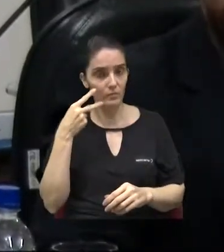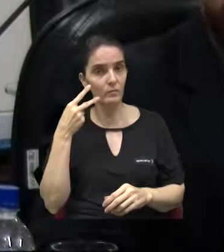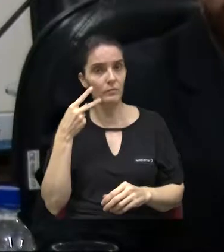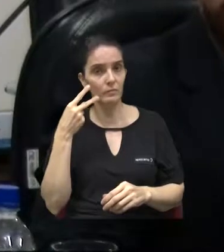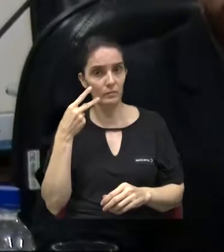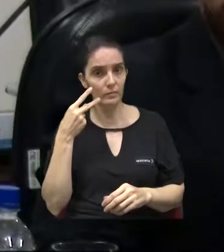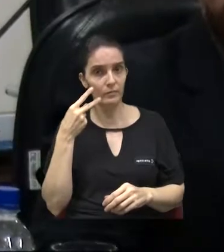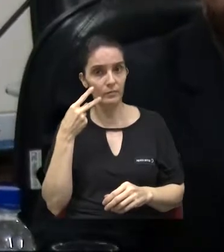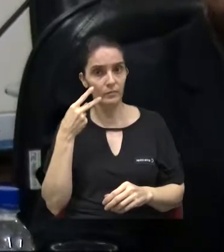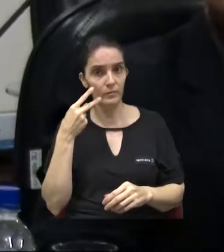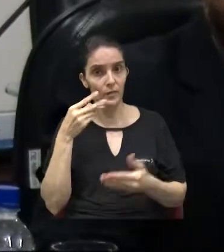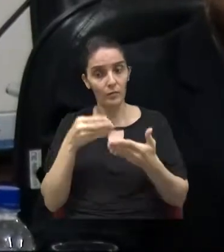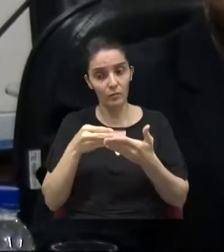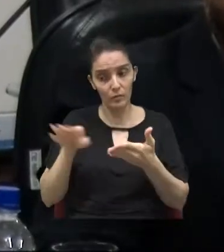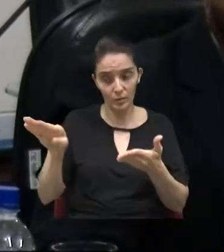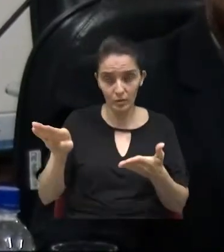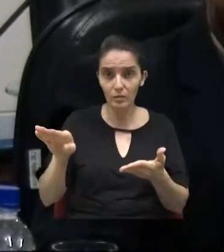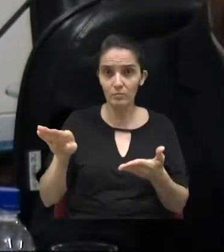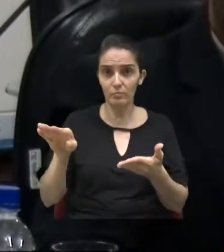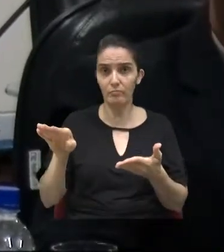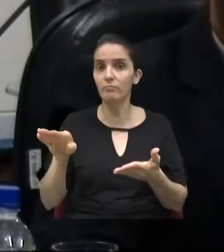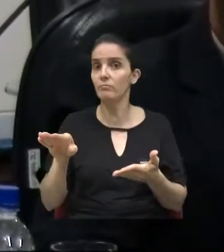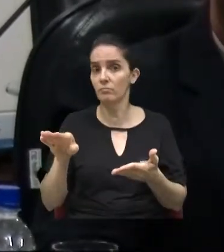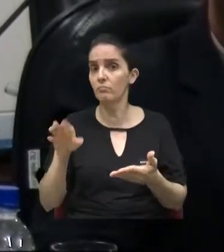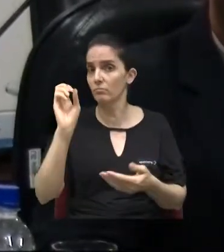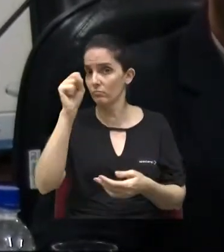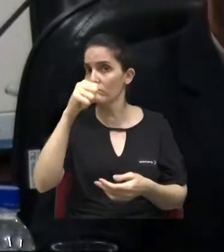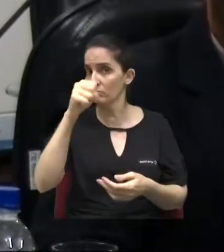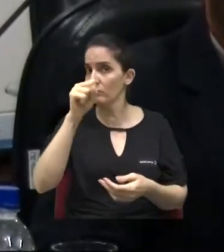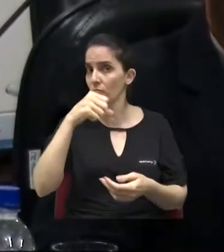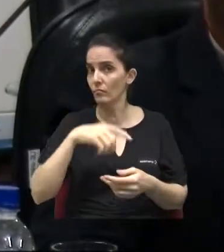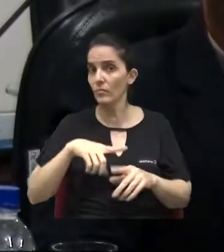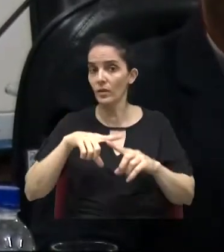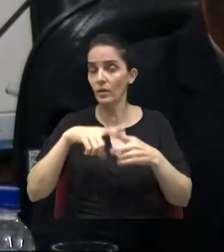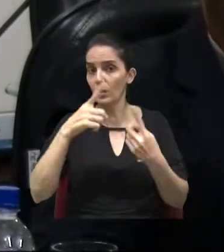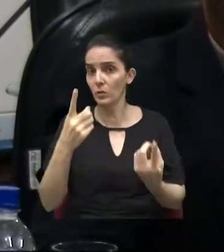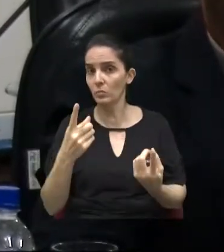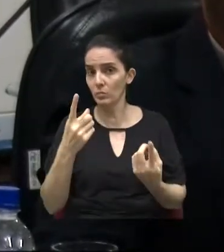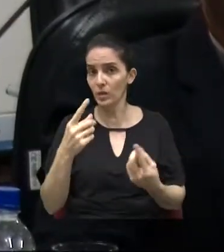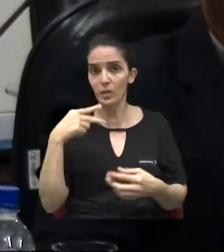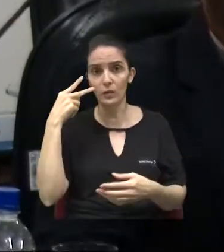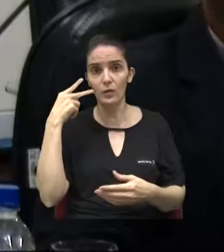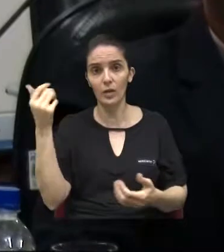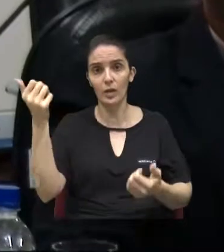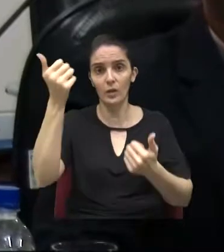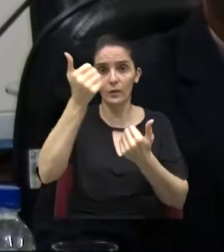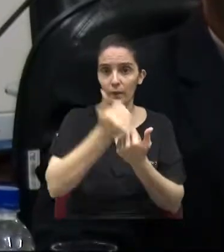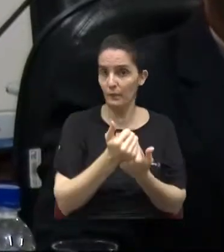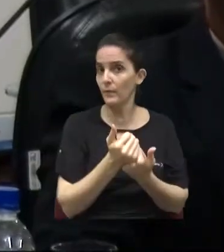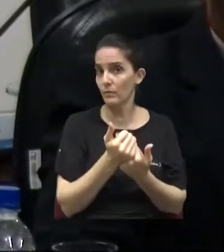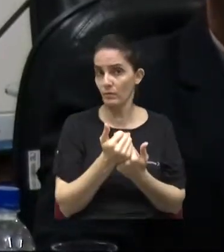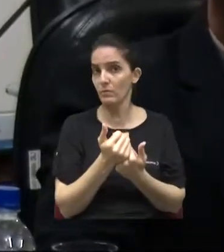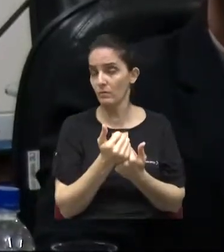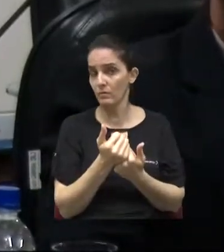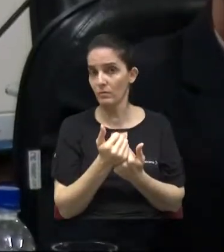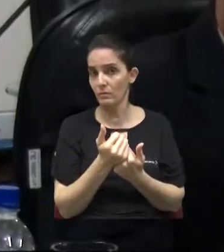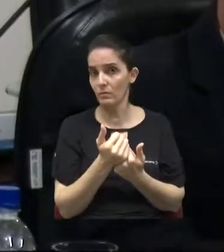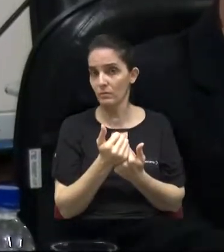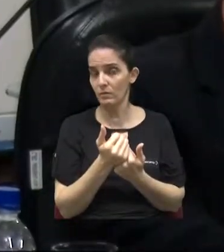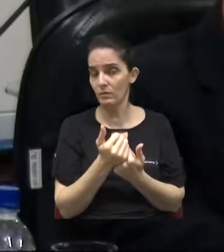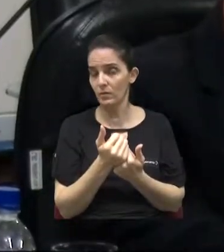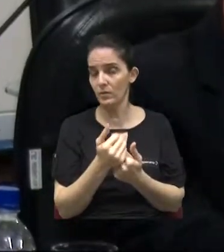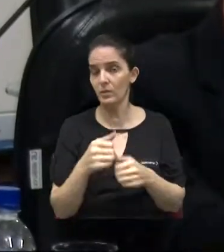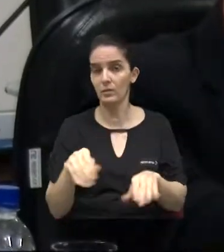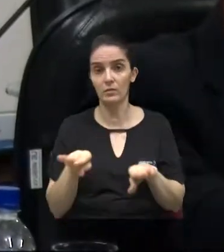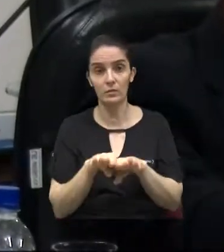seremos ex-vereadores. Ex-vereadores. Mas aqueles que assumirão não somente a vereança, mas